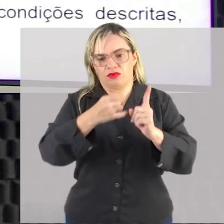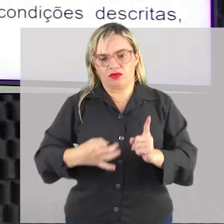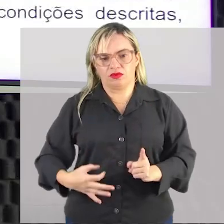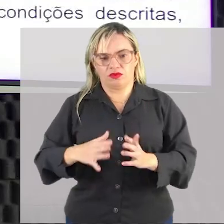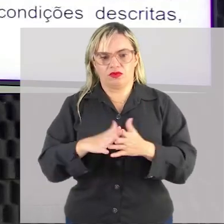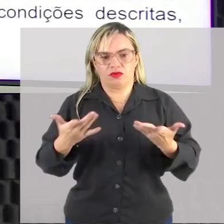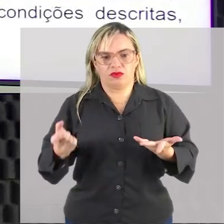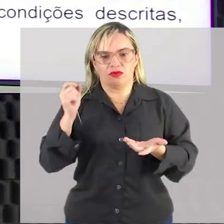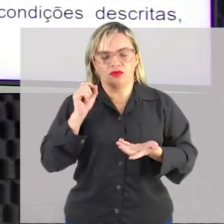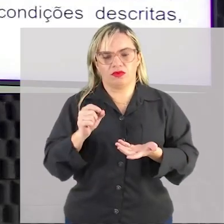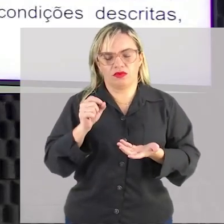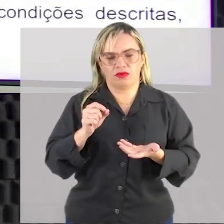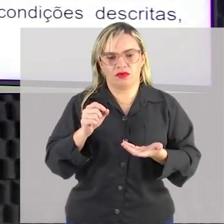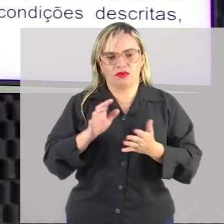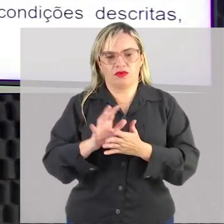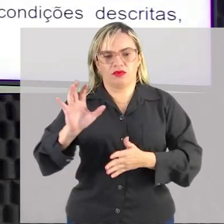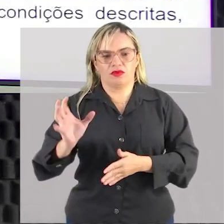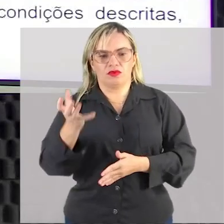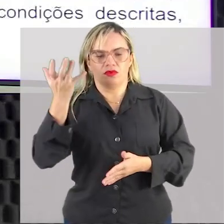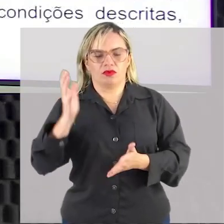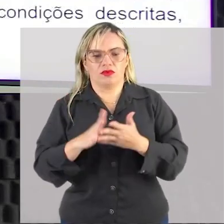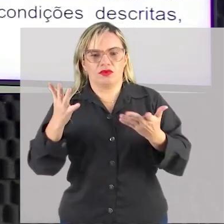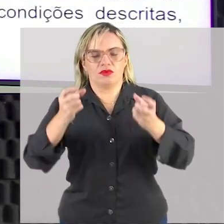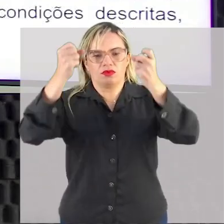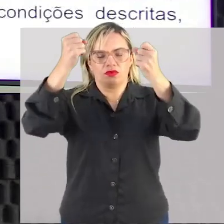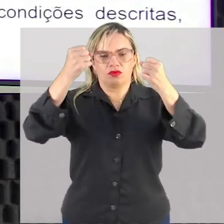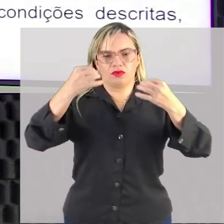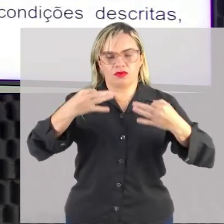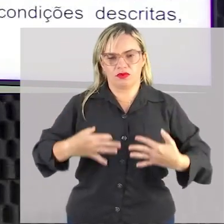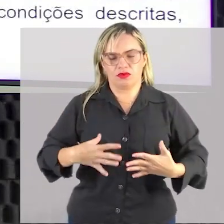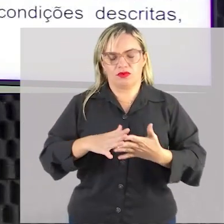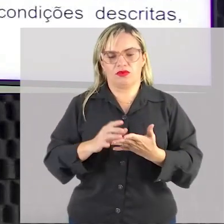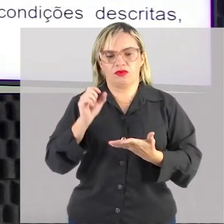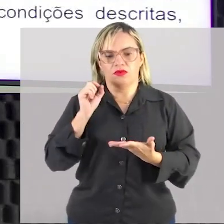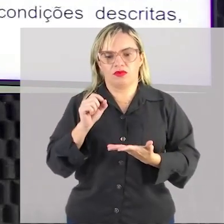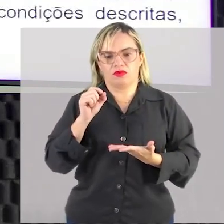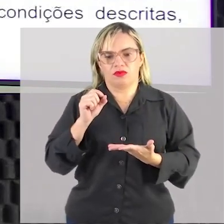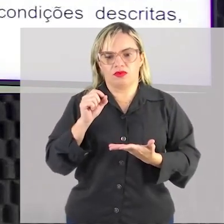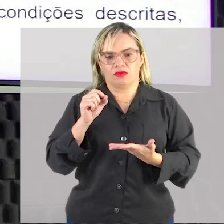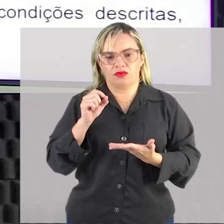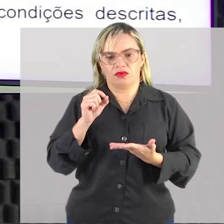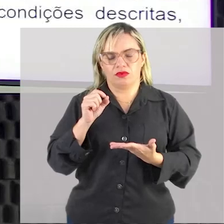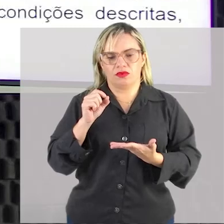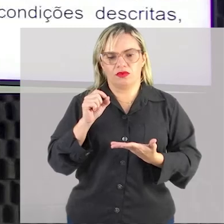Gente, o que acontece? O que ele está falando para você?